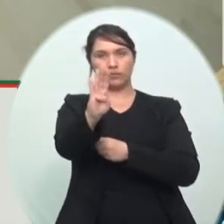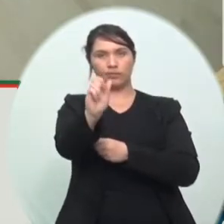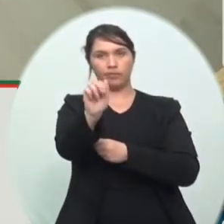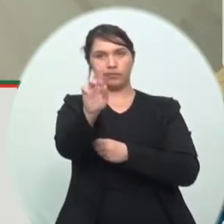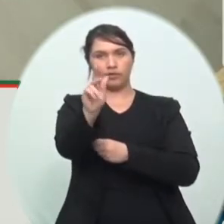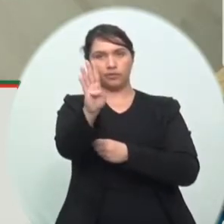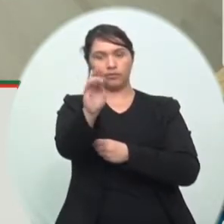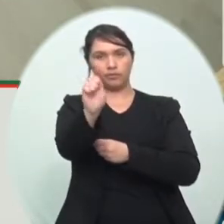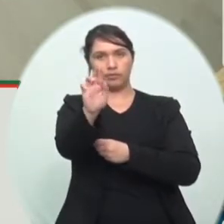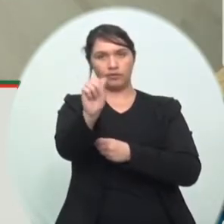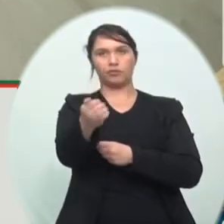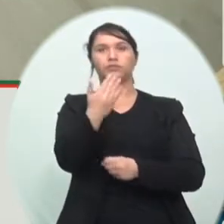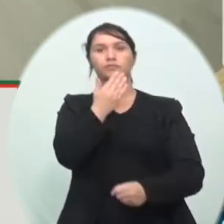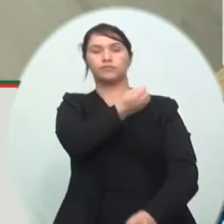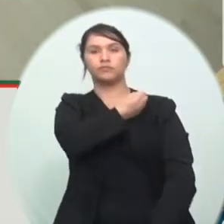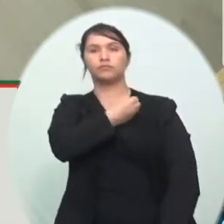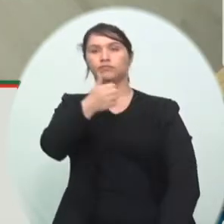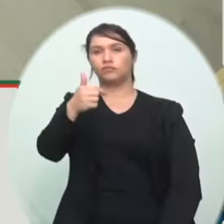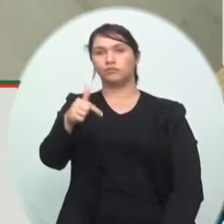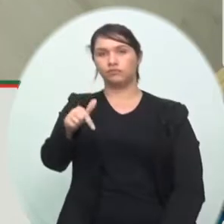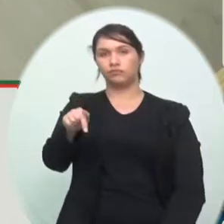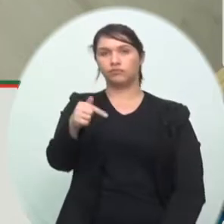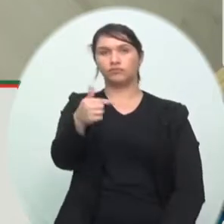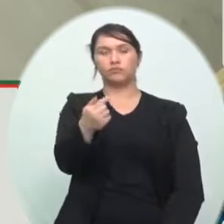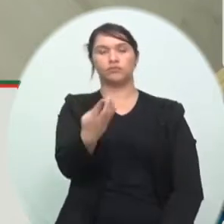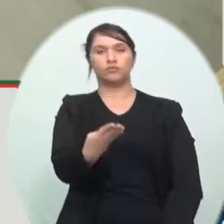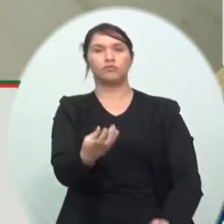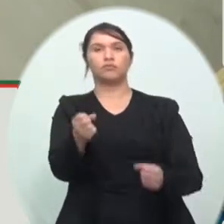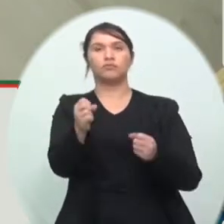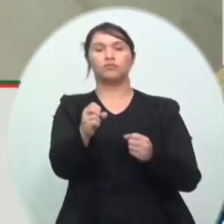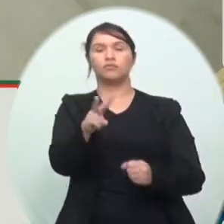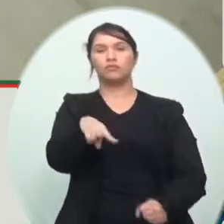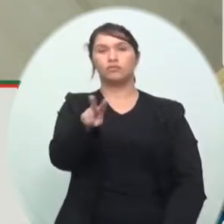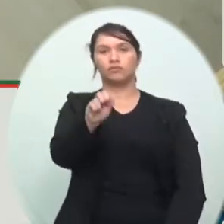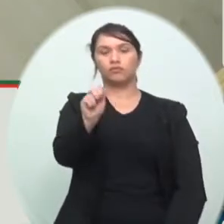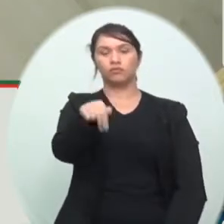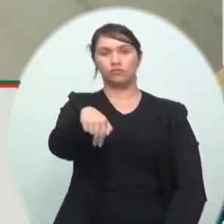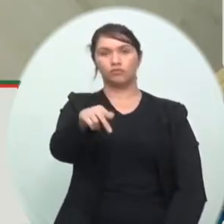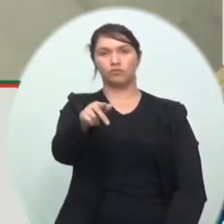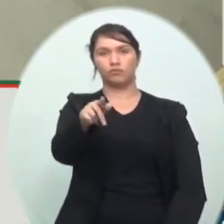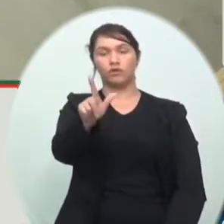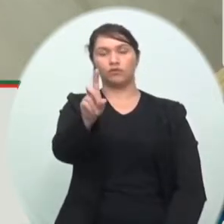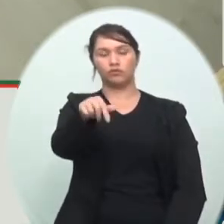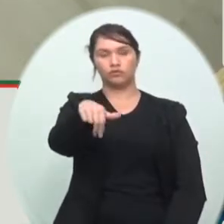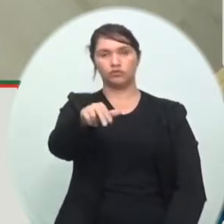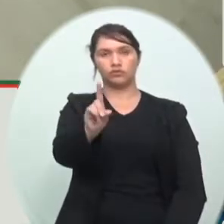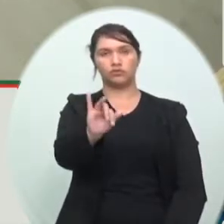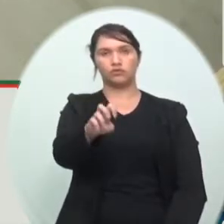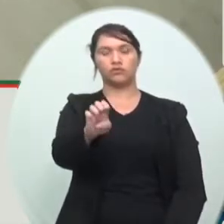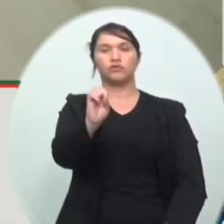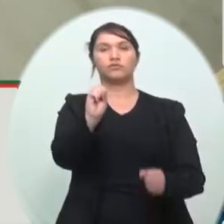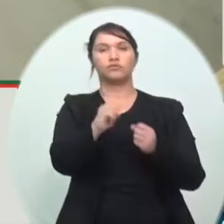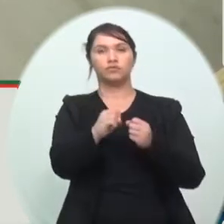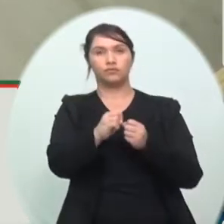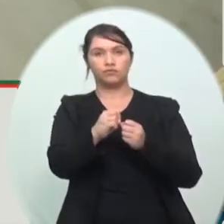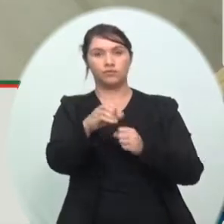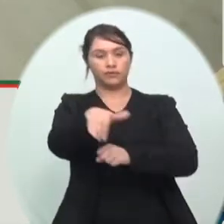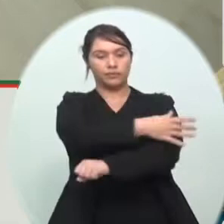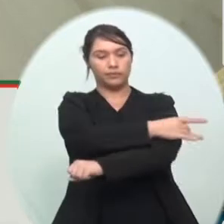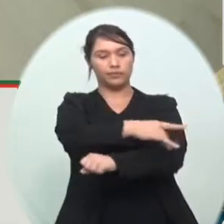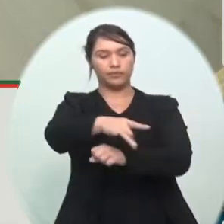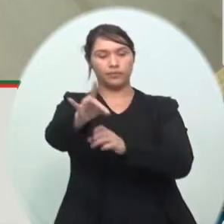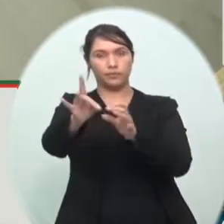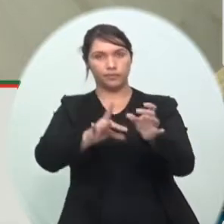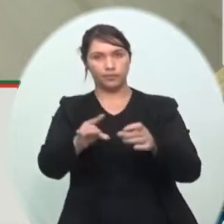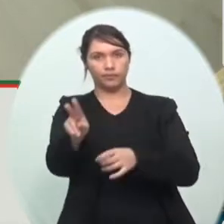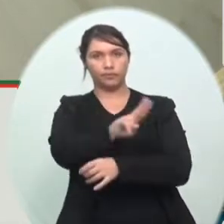número 764/18. Autoria, vereador Odinei Potelec. Assunto, reparos na pavimentação asfáltica em toda a extensão